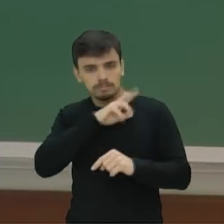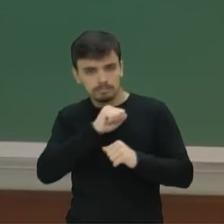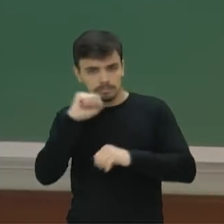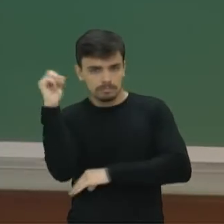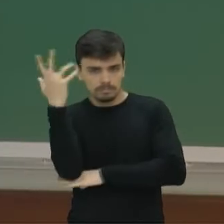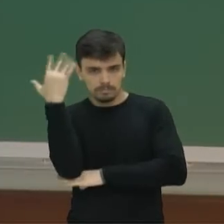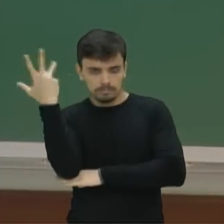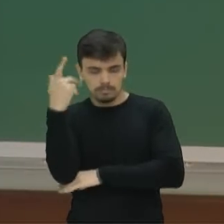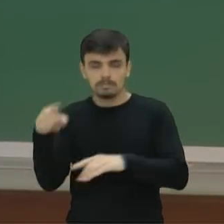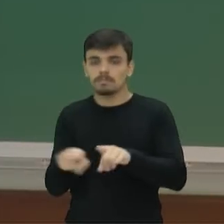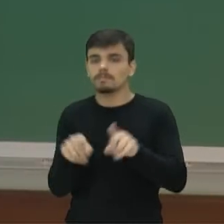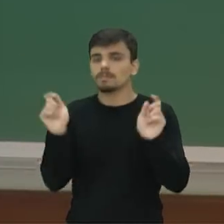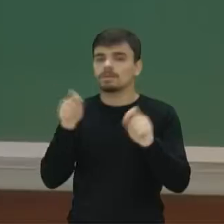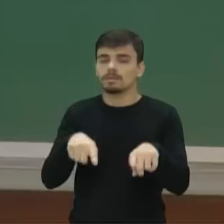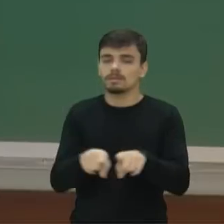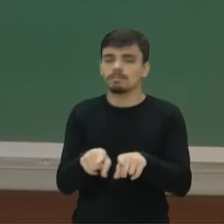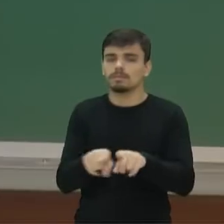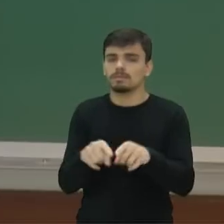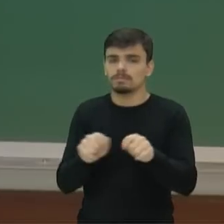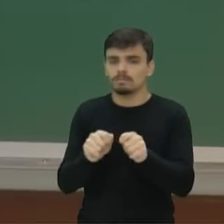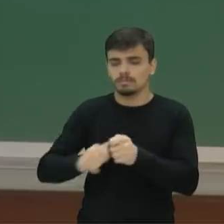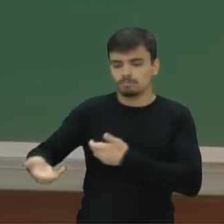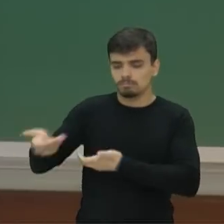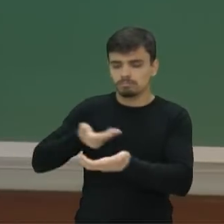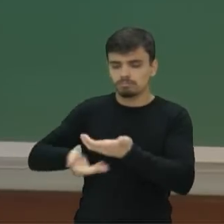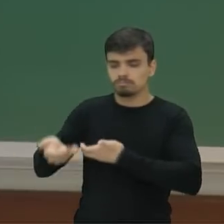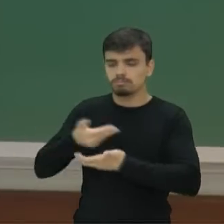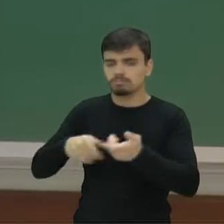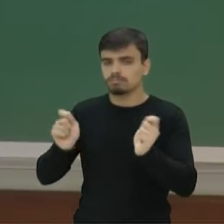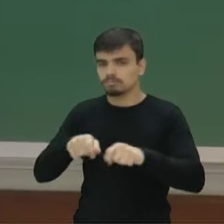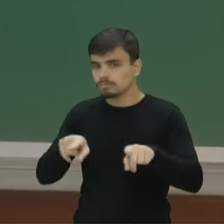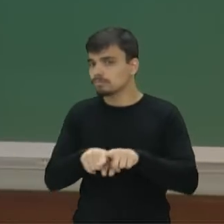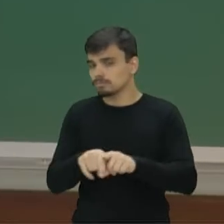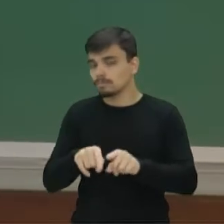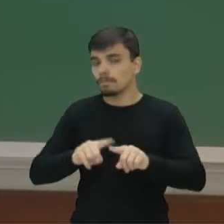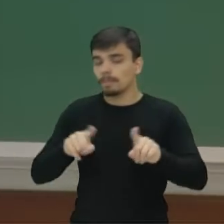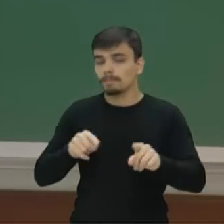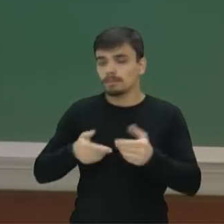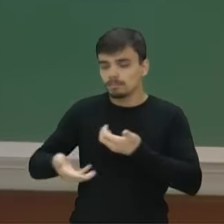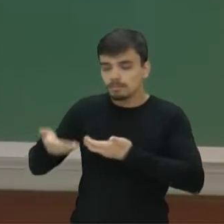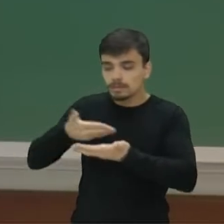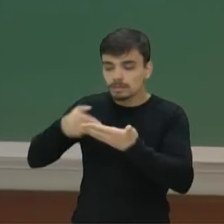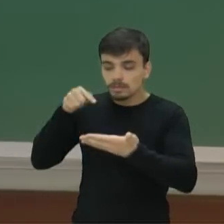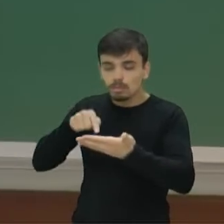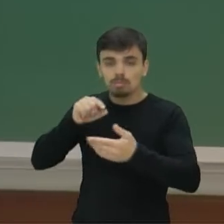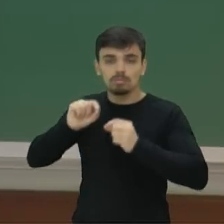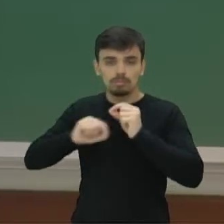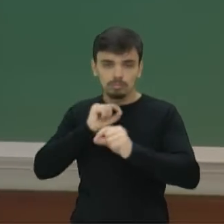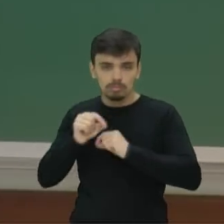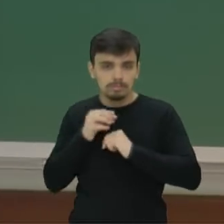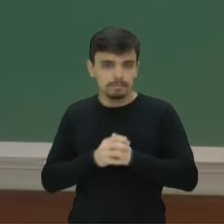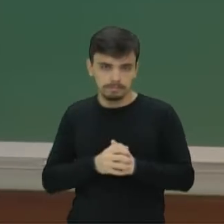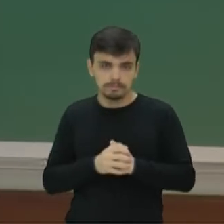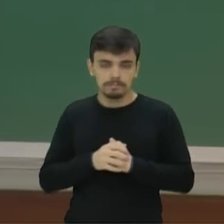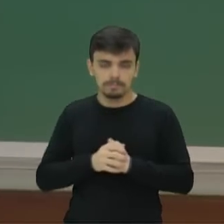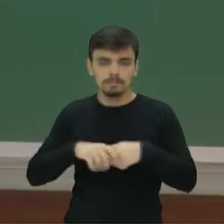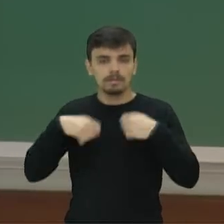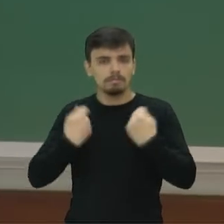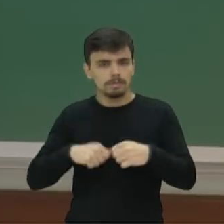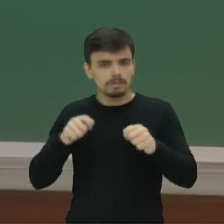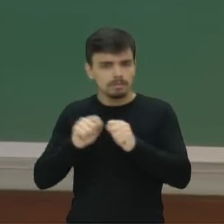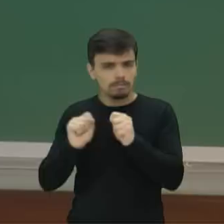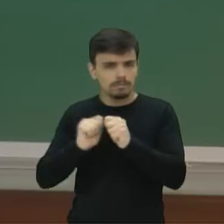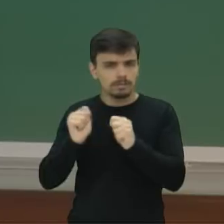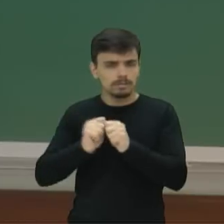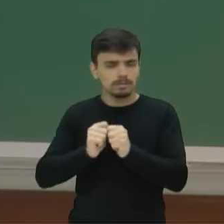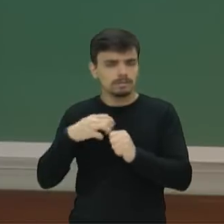vegetais, podem-se realizar algumas interações, porém, essa interação ela tem que ser, ela tem que ser realizada